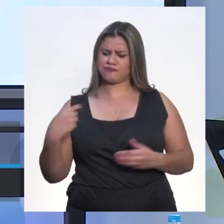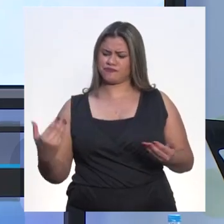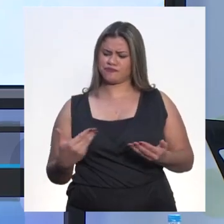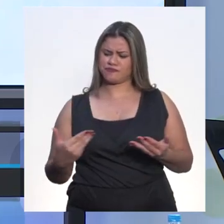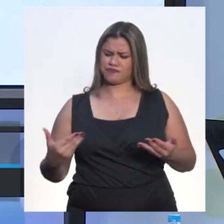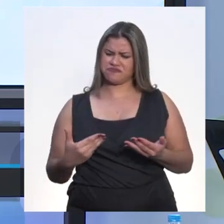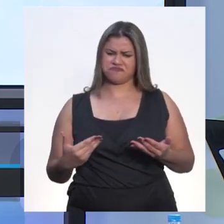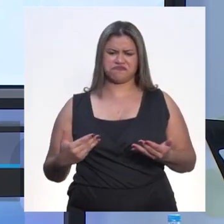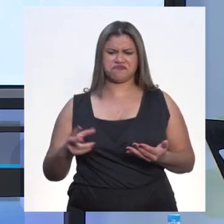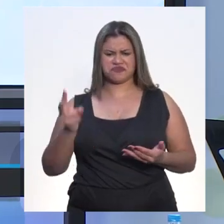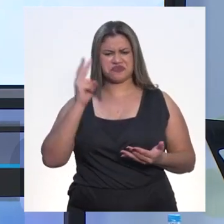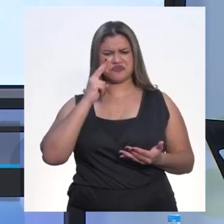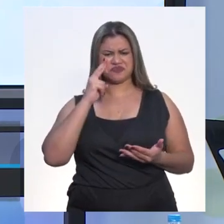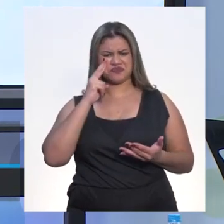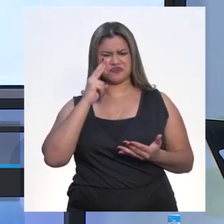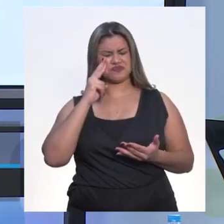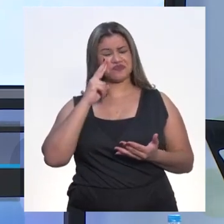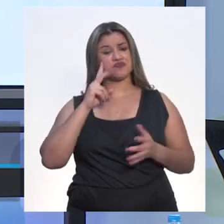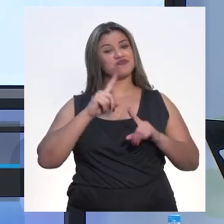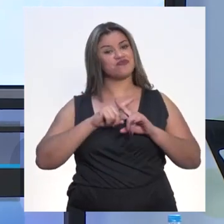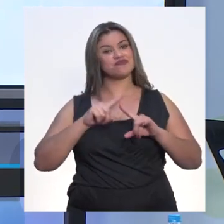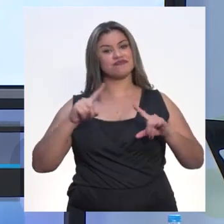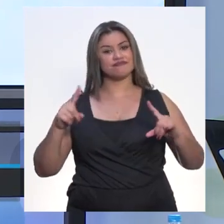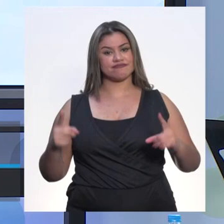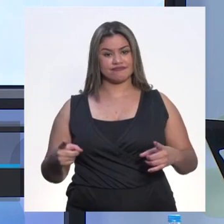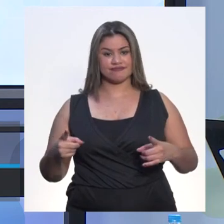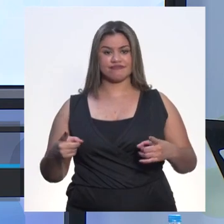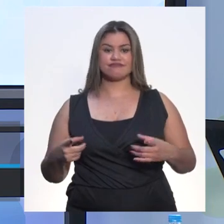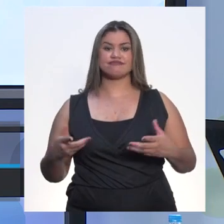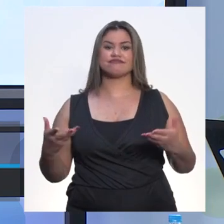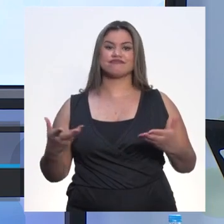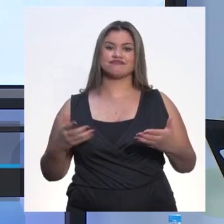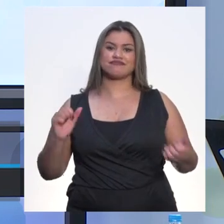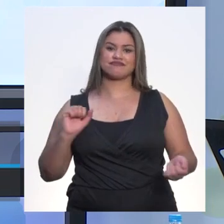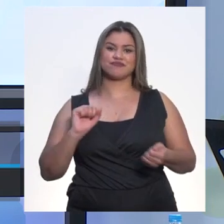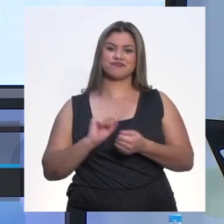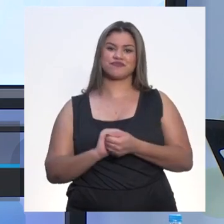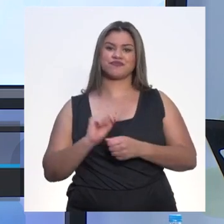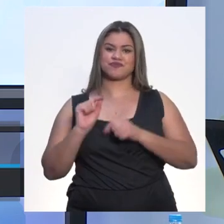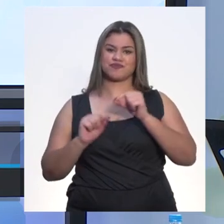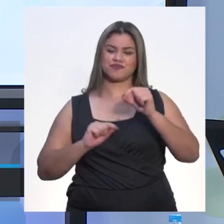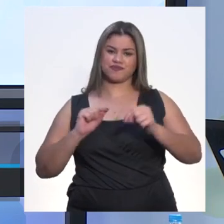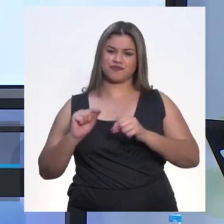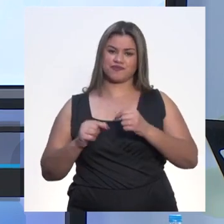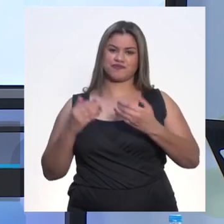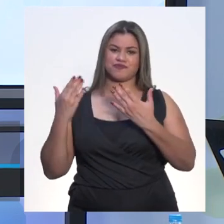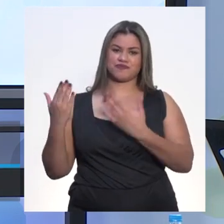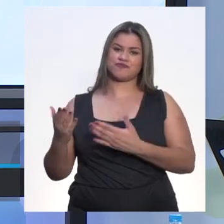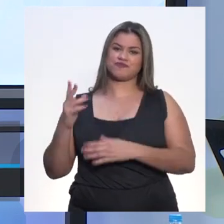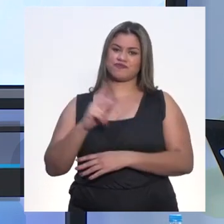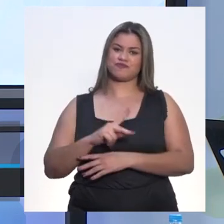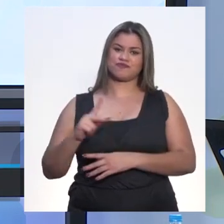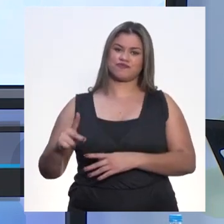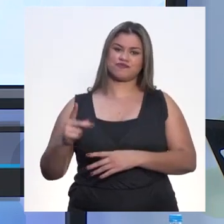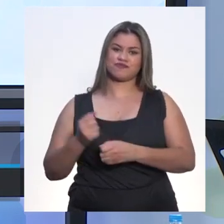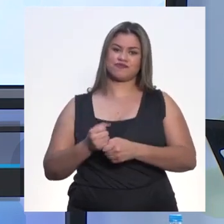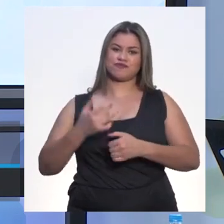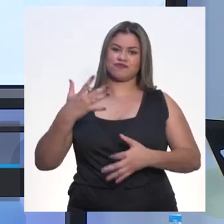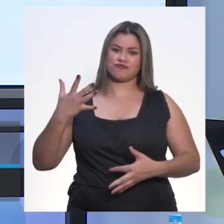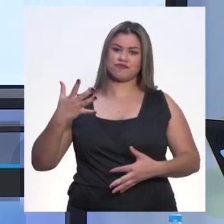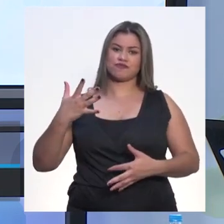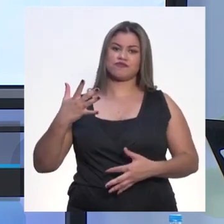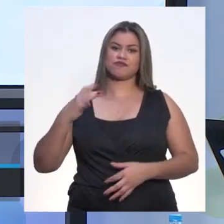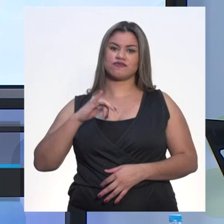não me veem de segunda-feira, mas aqui com a gente, para poder fazer a moderação e acompanhar vocês,